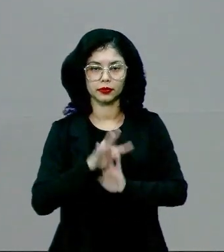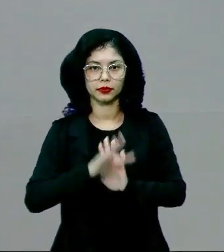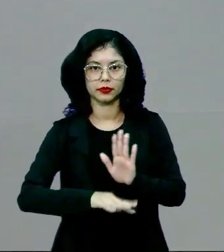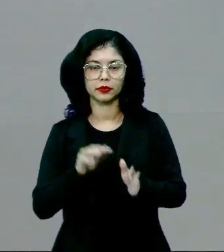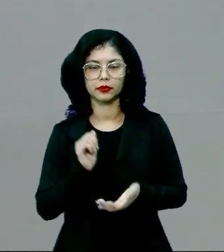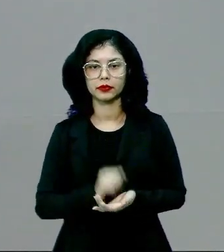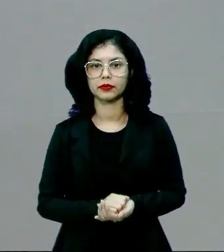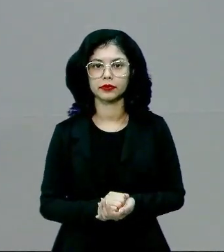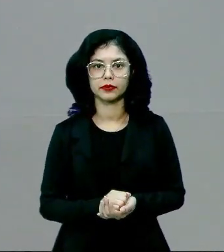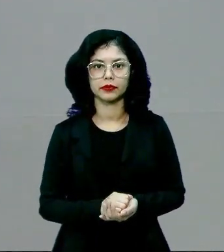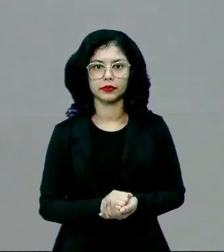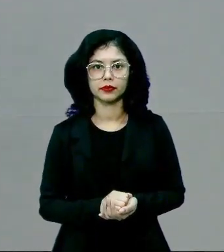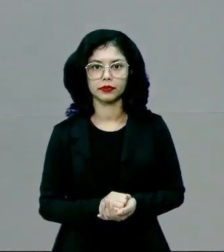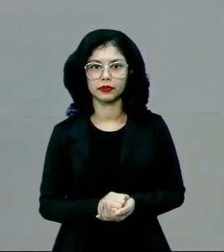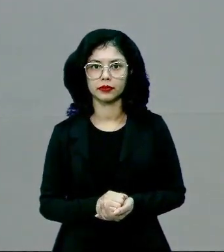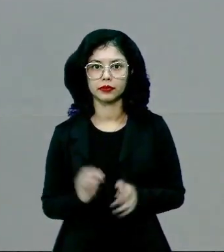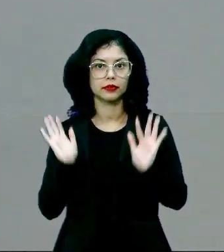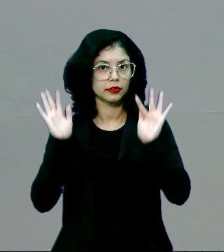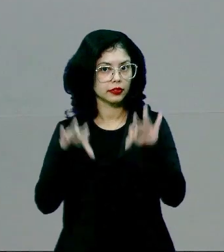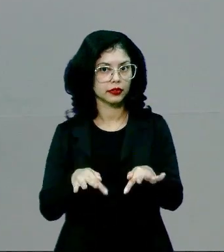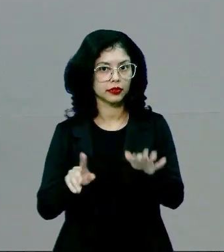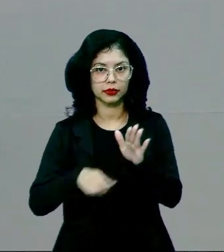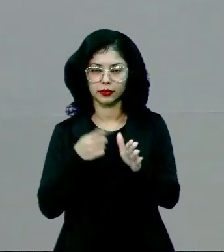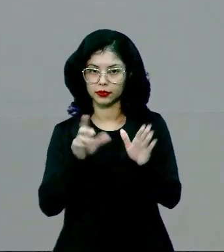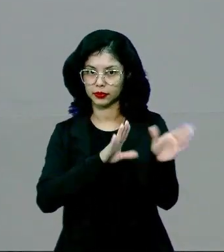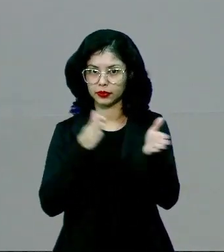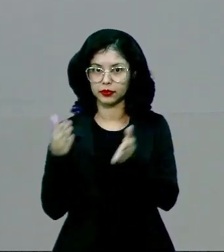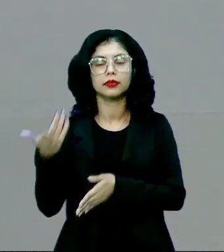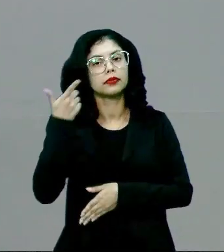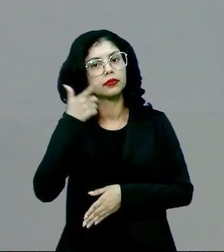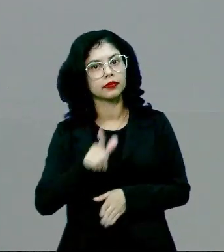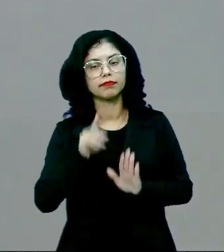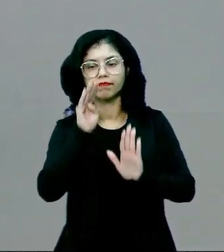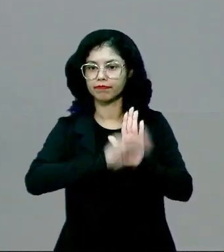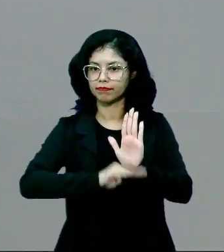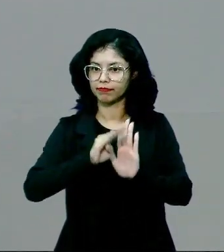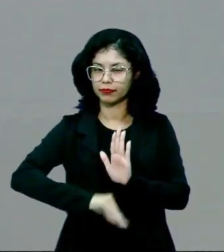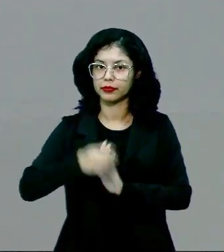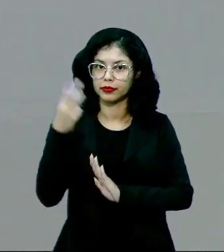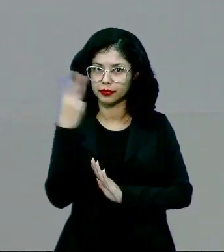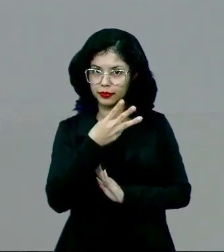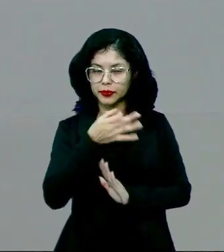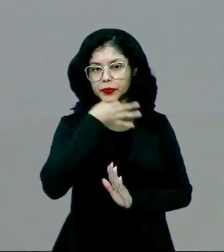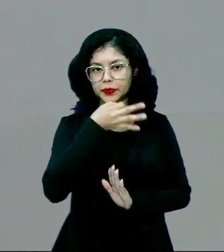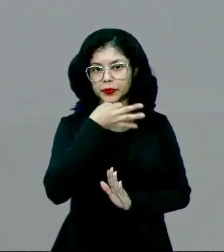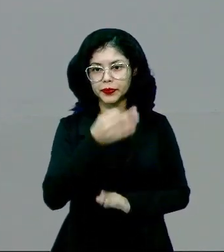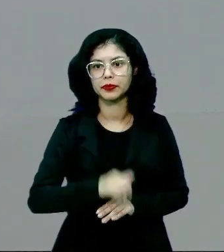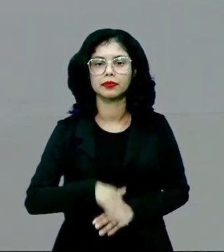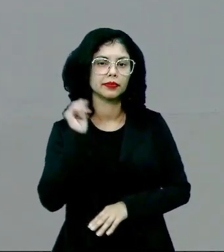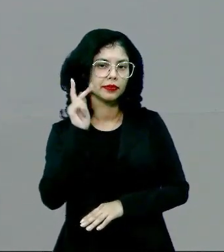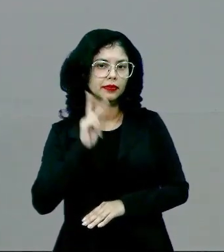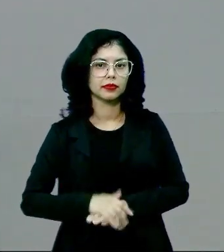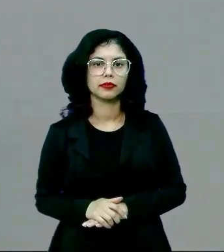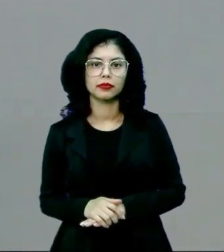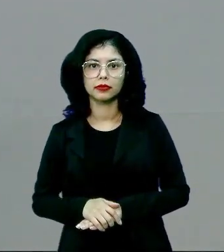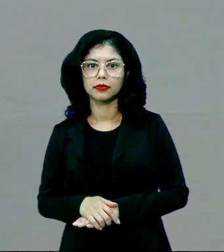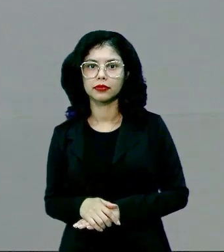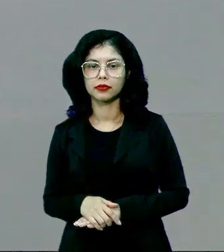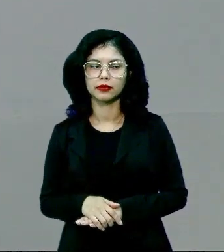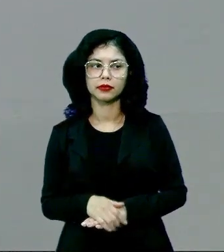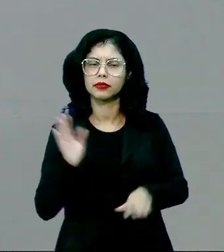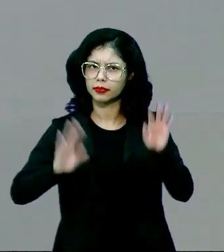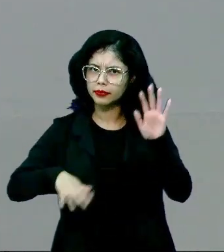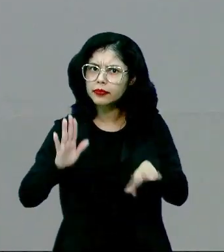tipo de questão ó eu nem terminei de ler primeira parte eu já consegui excluir três opções aí né então